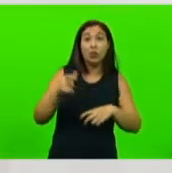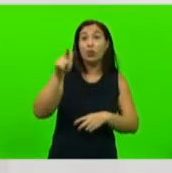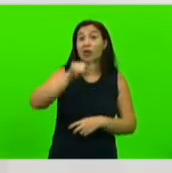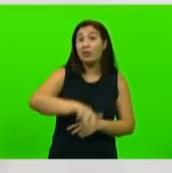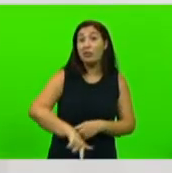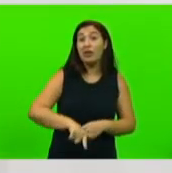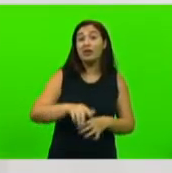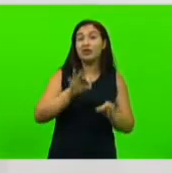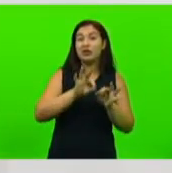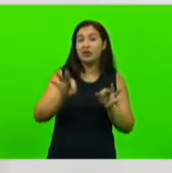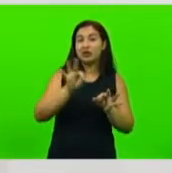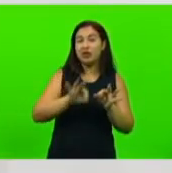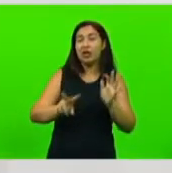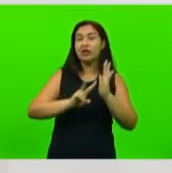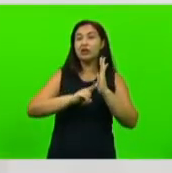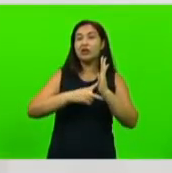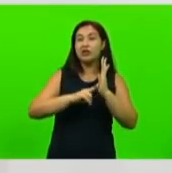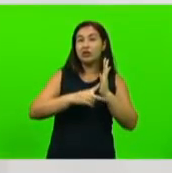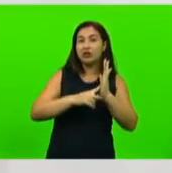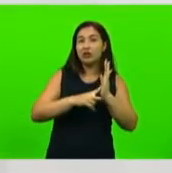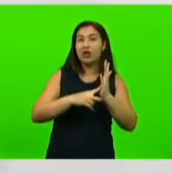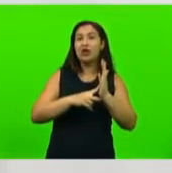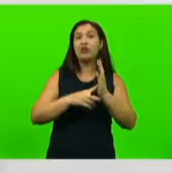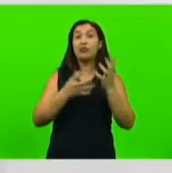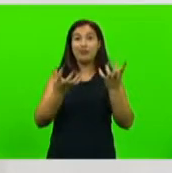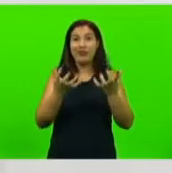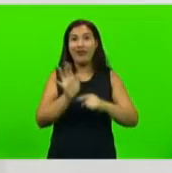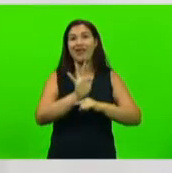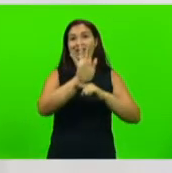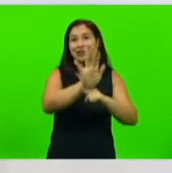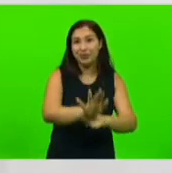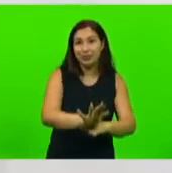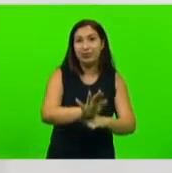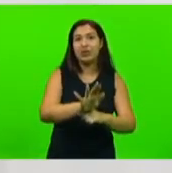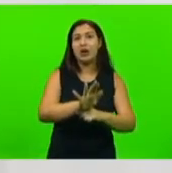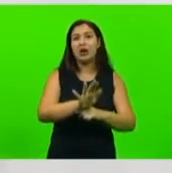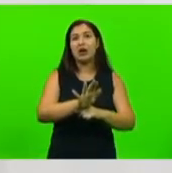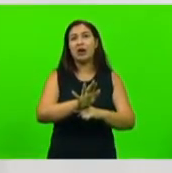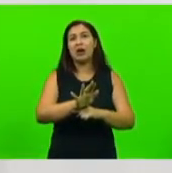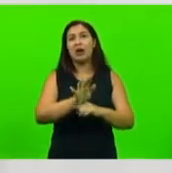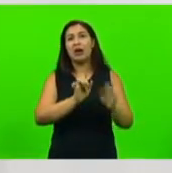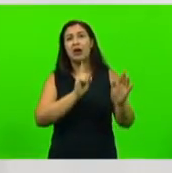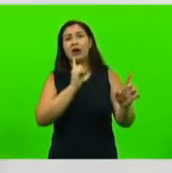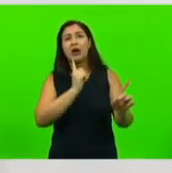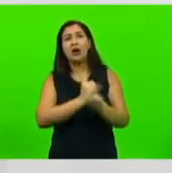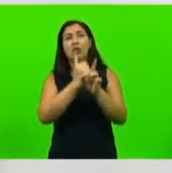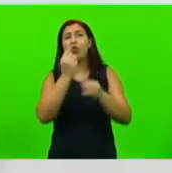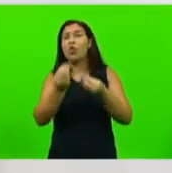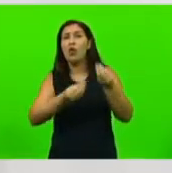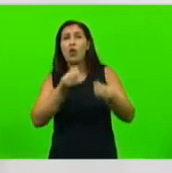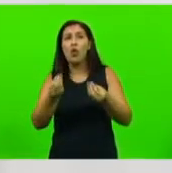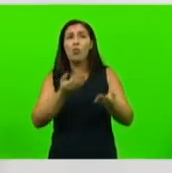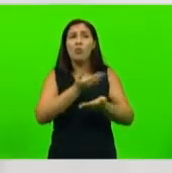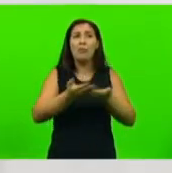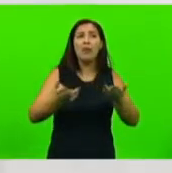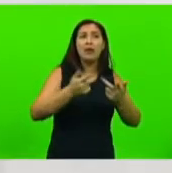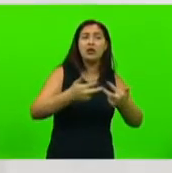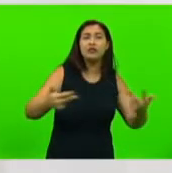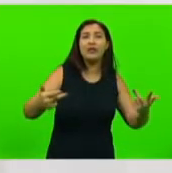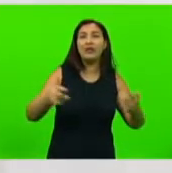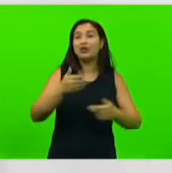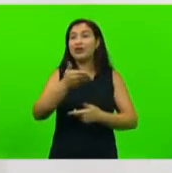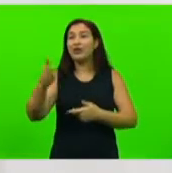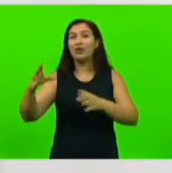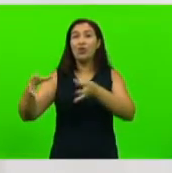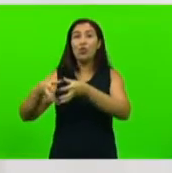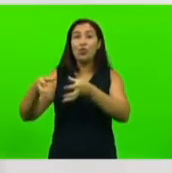entidades sindicais estão se oferecendo para ajudar a fazer o levantamento das perdas, as entidades estão preocupadas, as